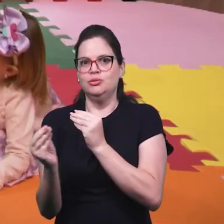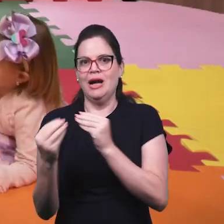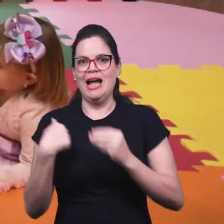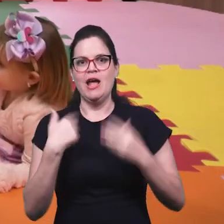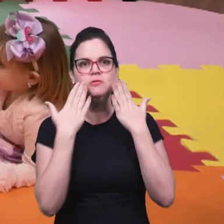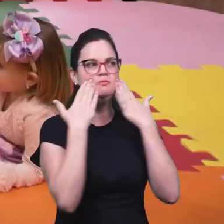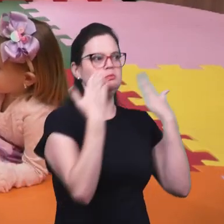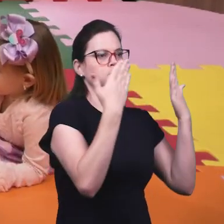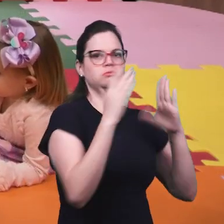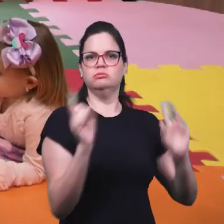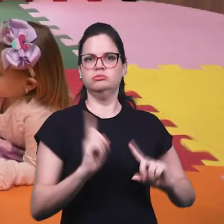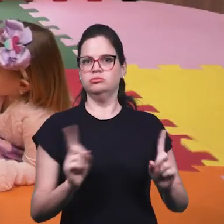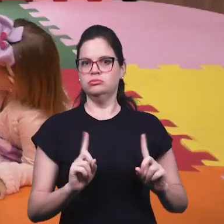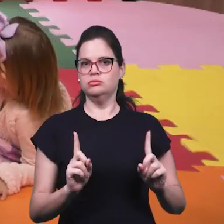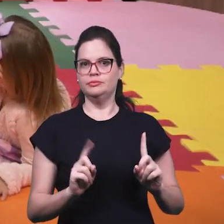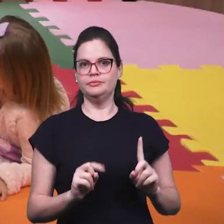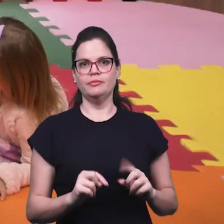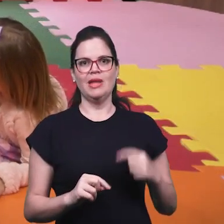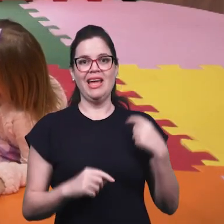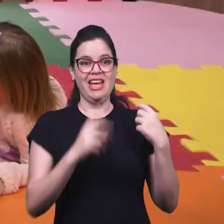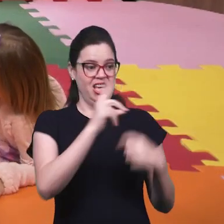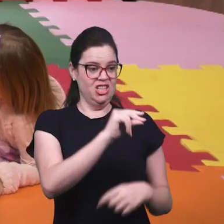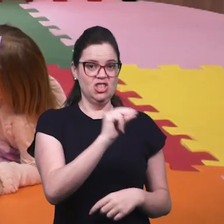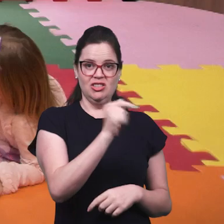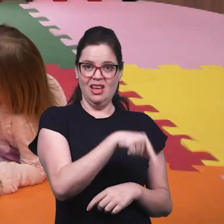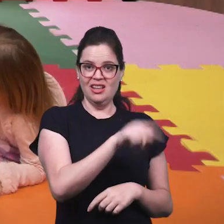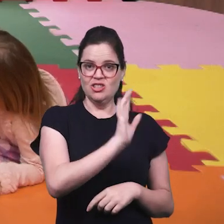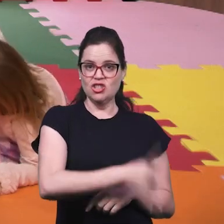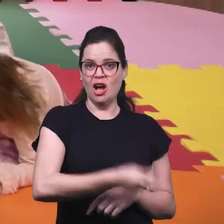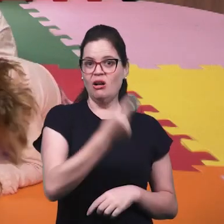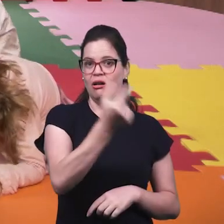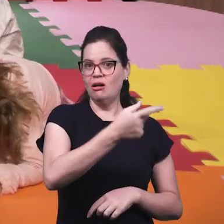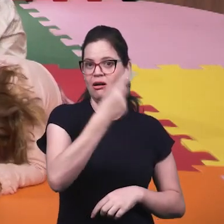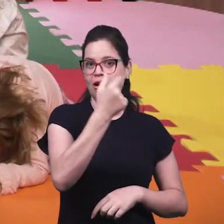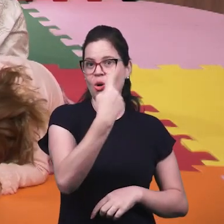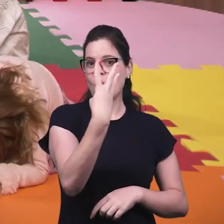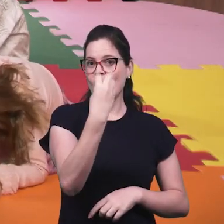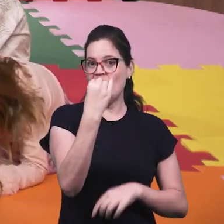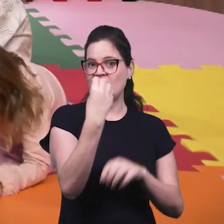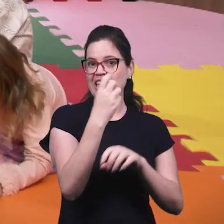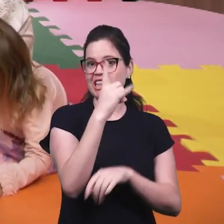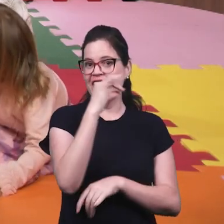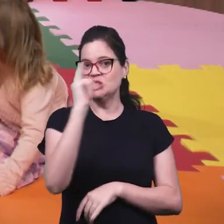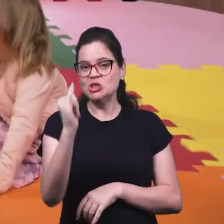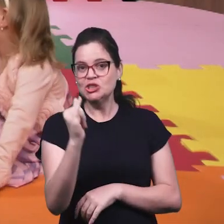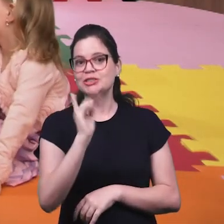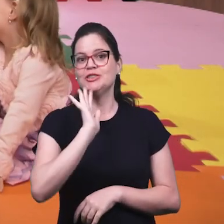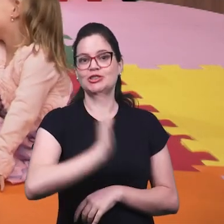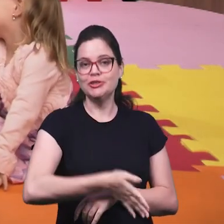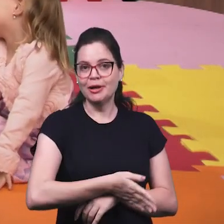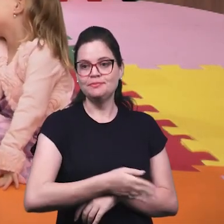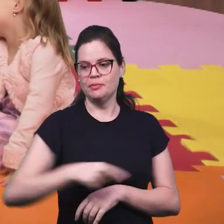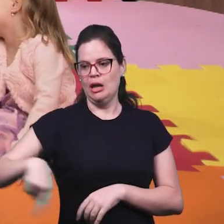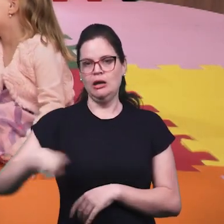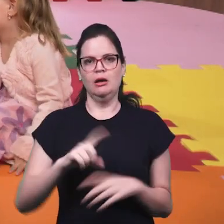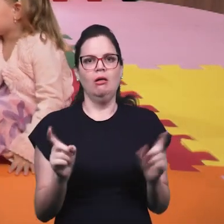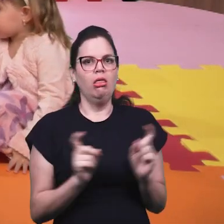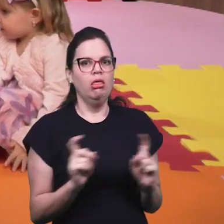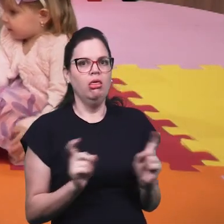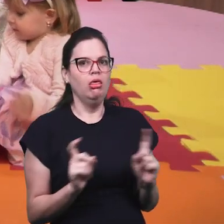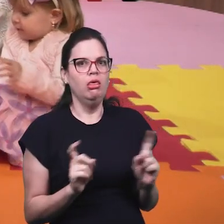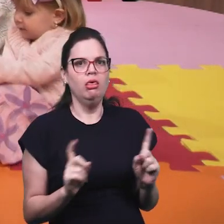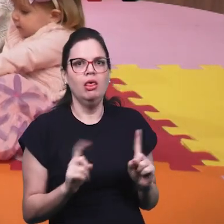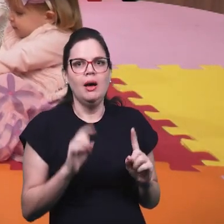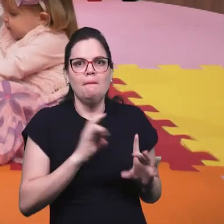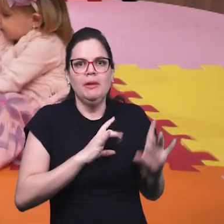Golias. E Golias já estava fazendo isso há 40 dias. E ninguém se apresentava para lutar com Golias. Todo mundo